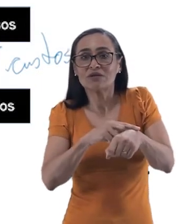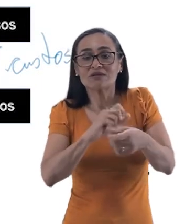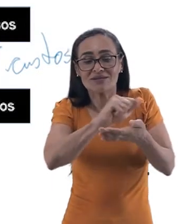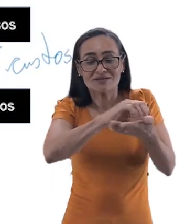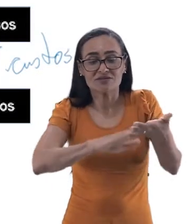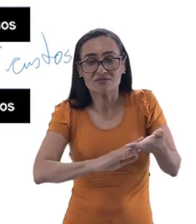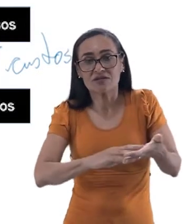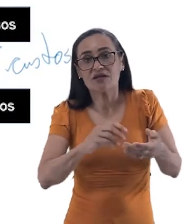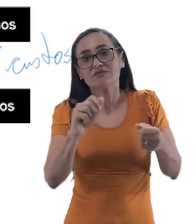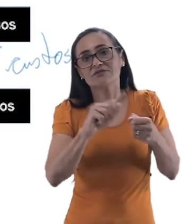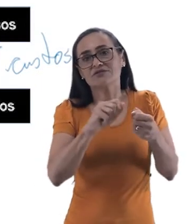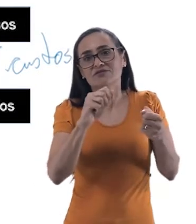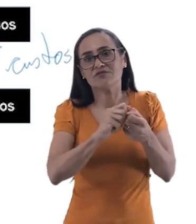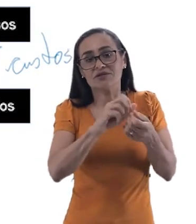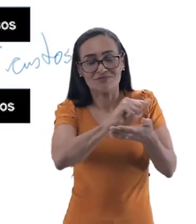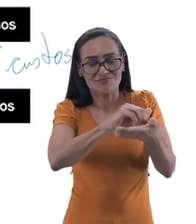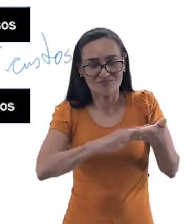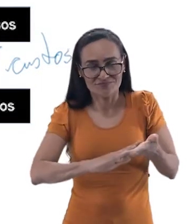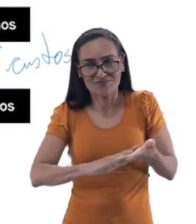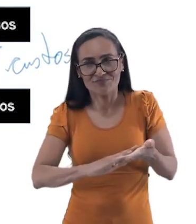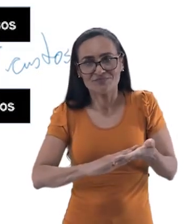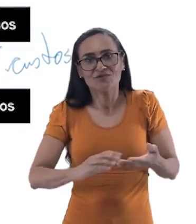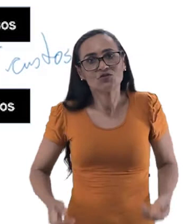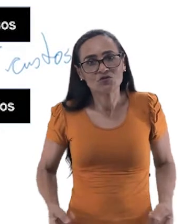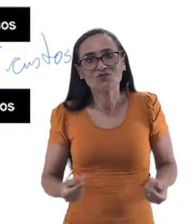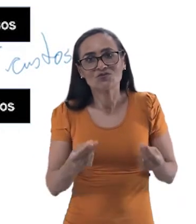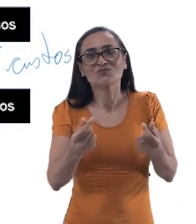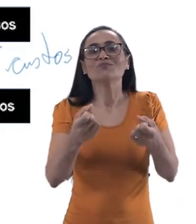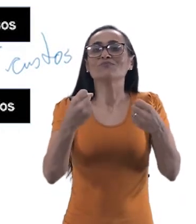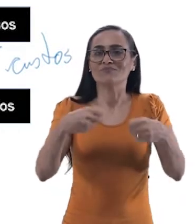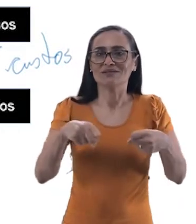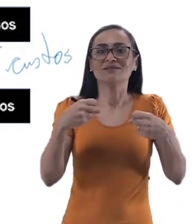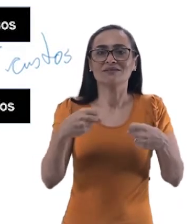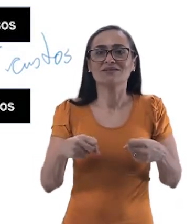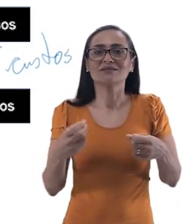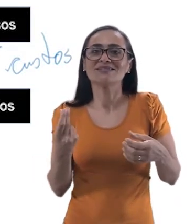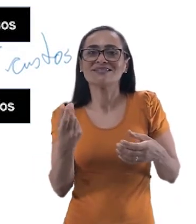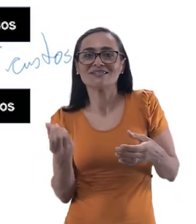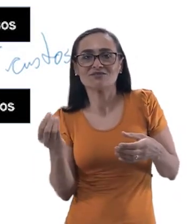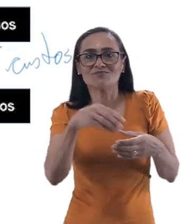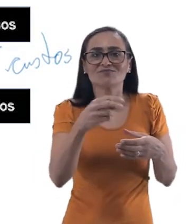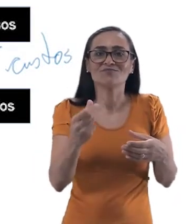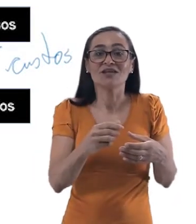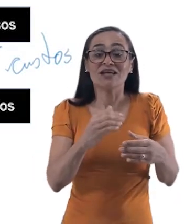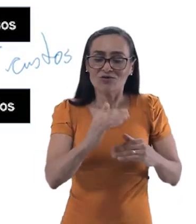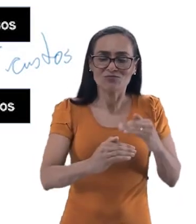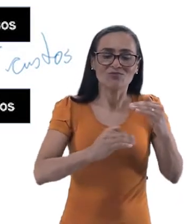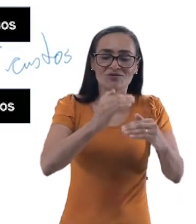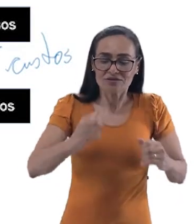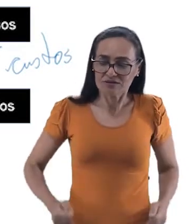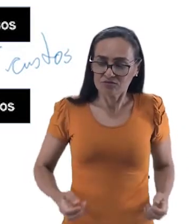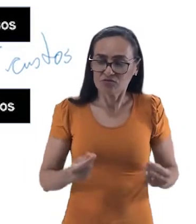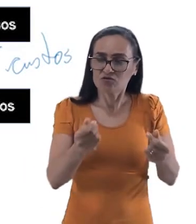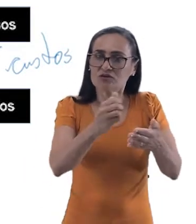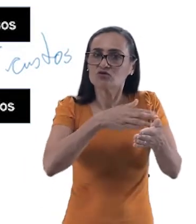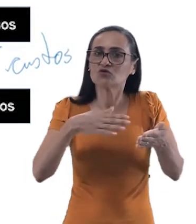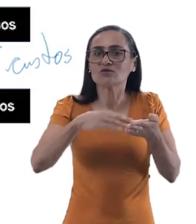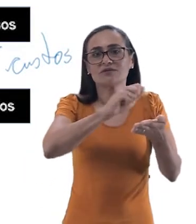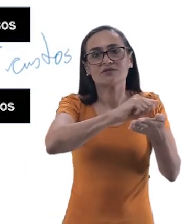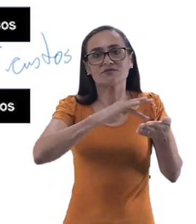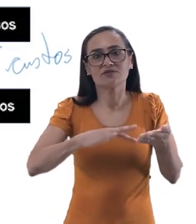das atividades. Então, essas atividades geram custos e elas são custeadas. Eu tenho um processo de custeio